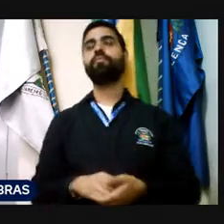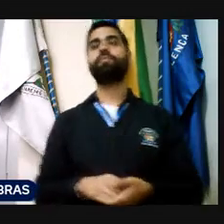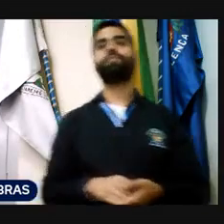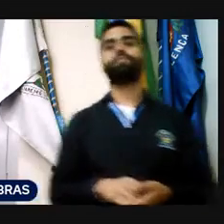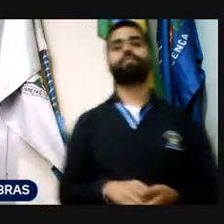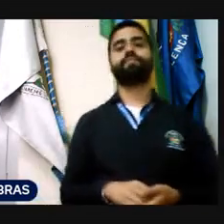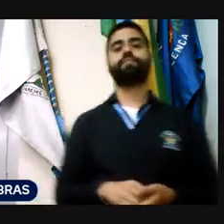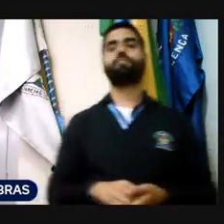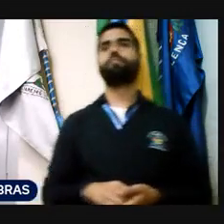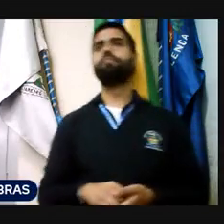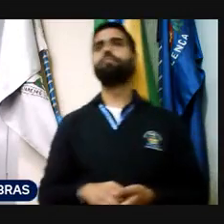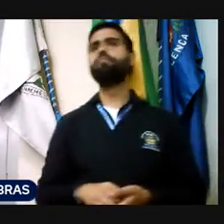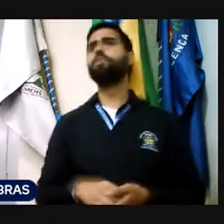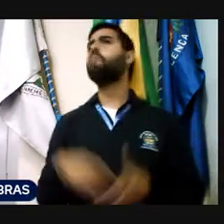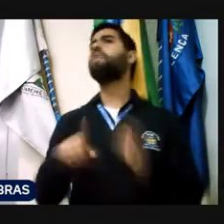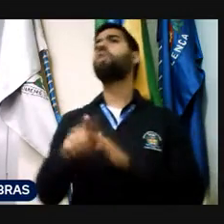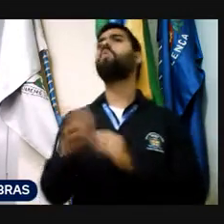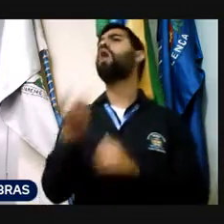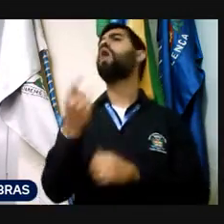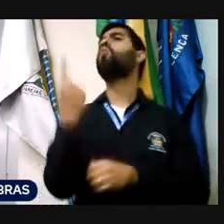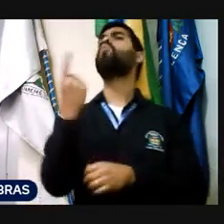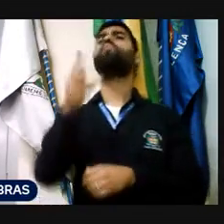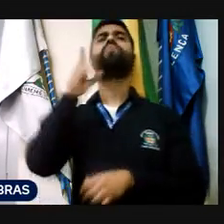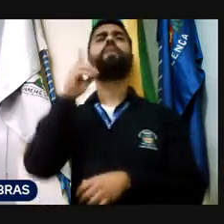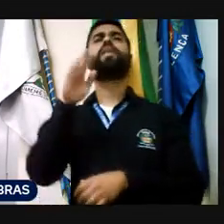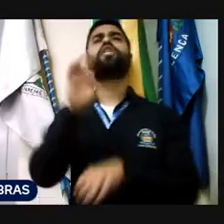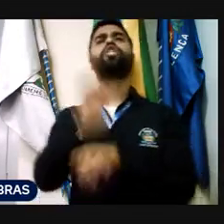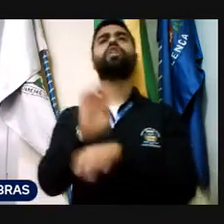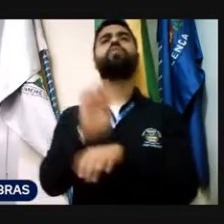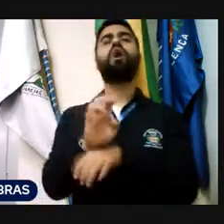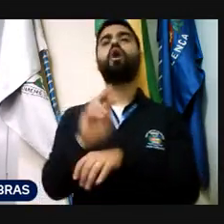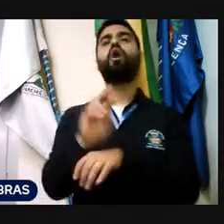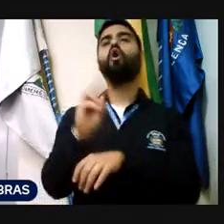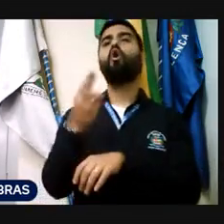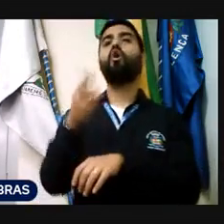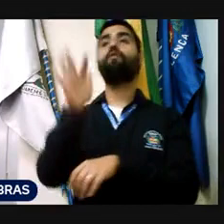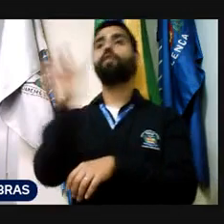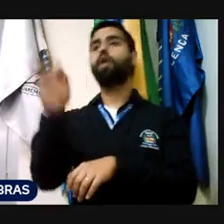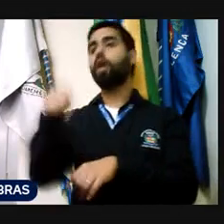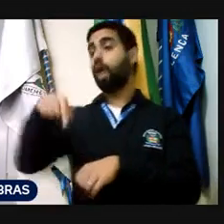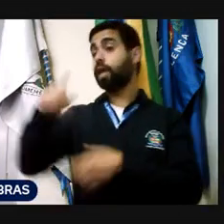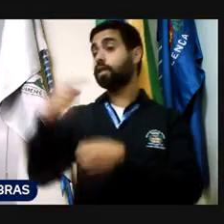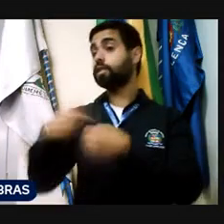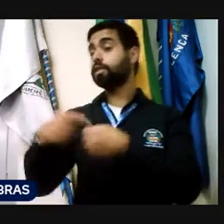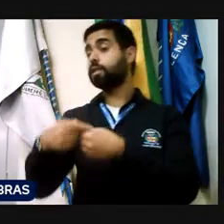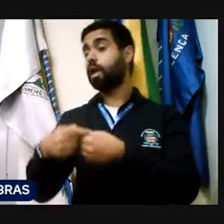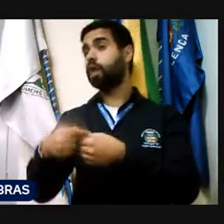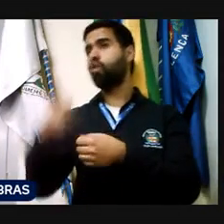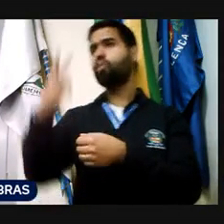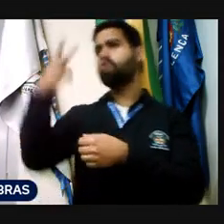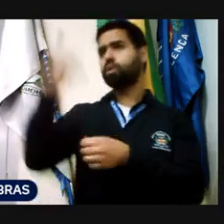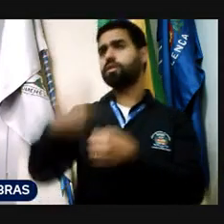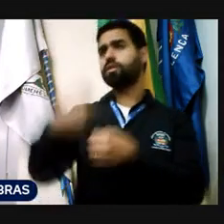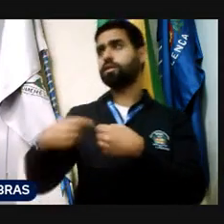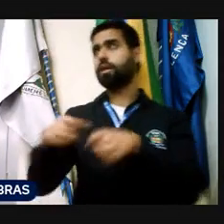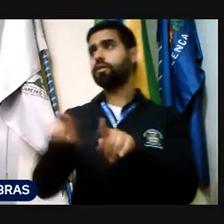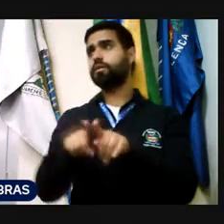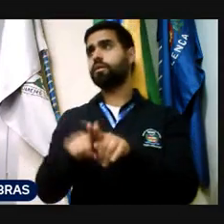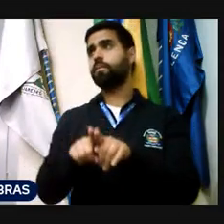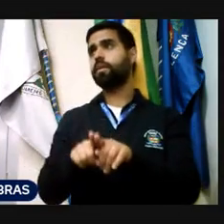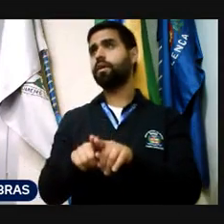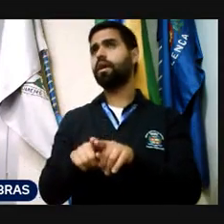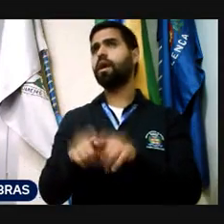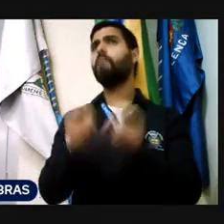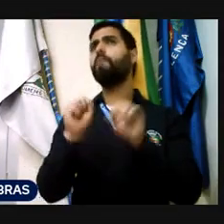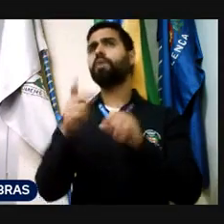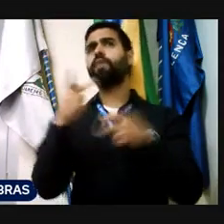Eu quero que um deputado estadual ou um deputado federal que seja da nossa cidade ou fora da nossa cidade, que fale o